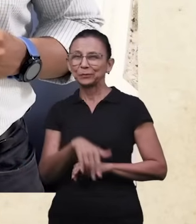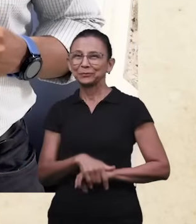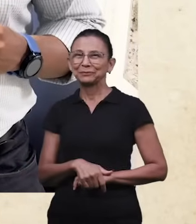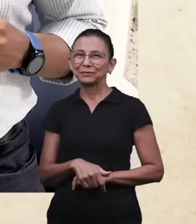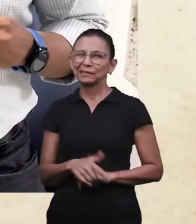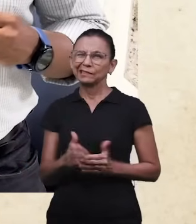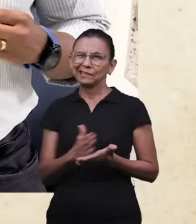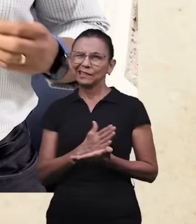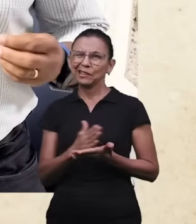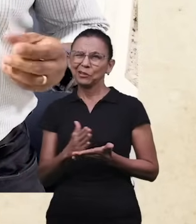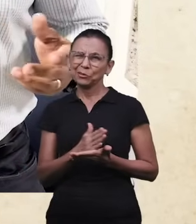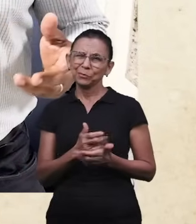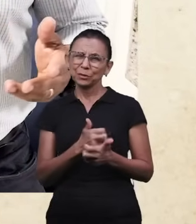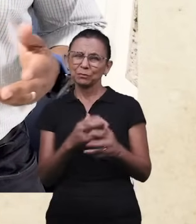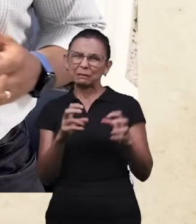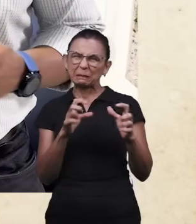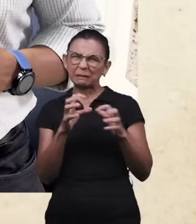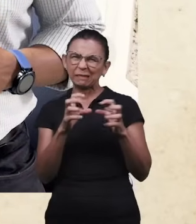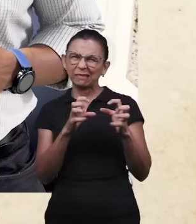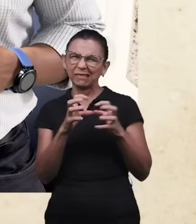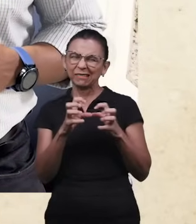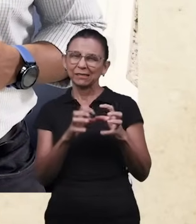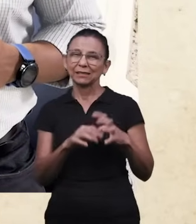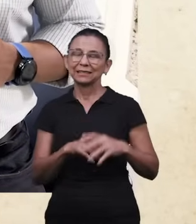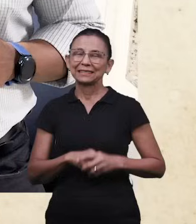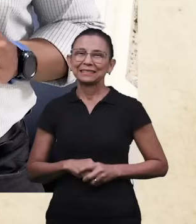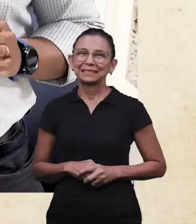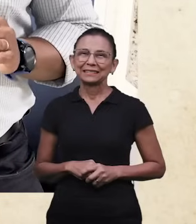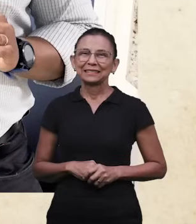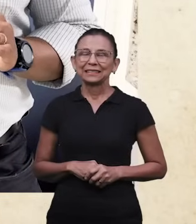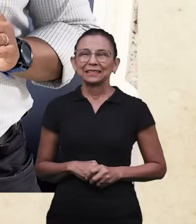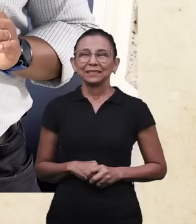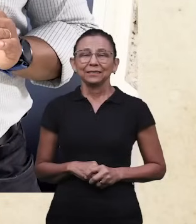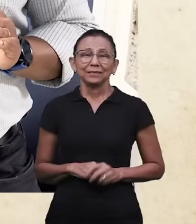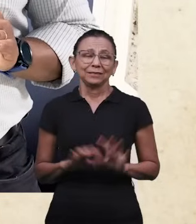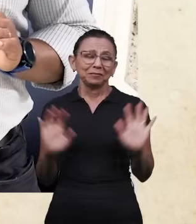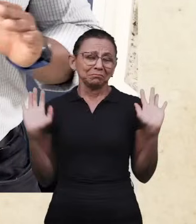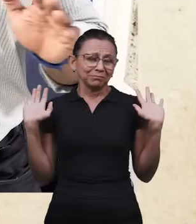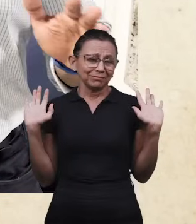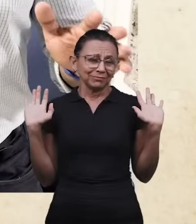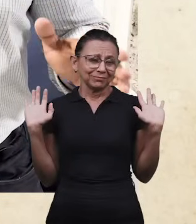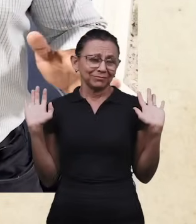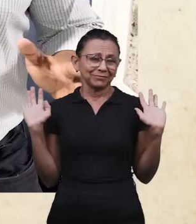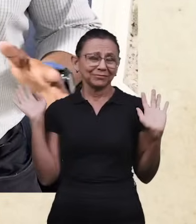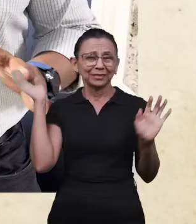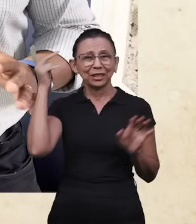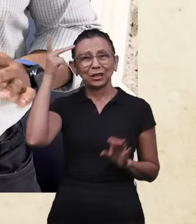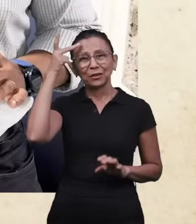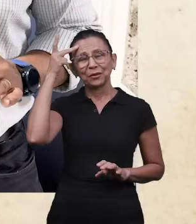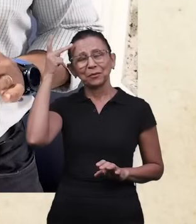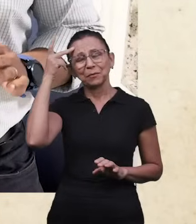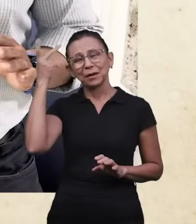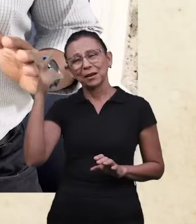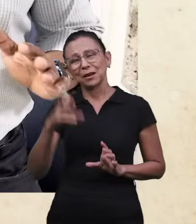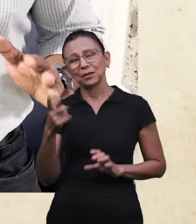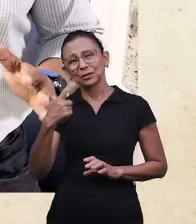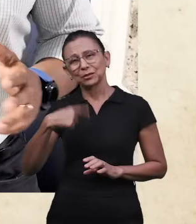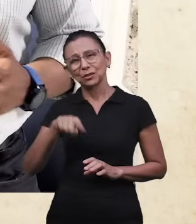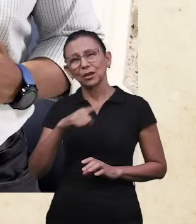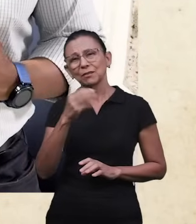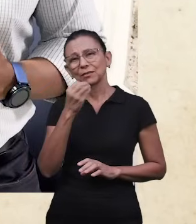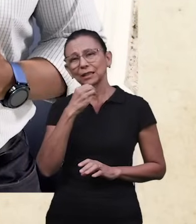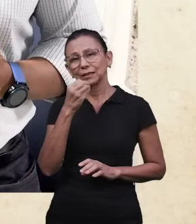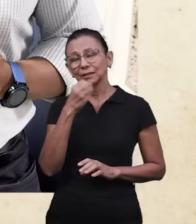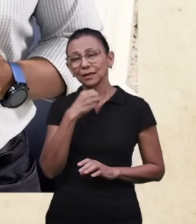vezes alguns atritos possam acontecer. Vejam, nós não somos super-homens, nós temos os